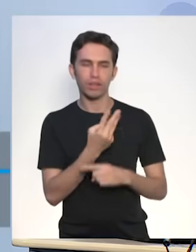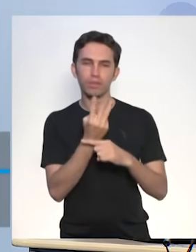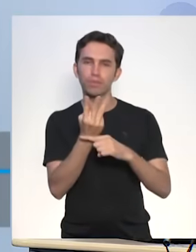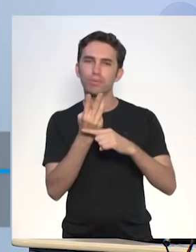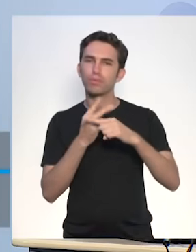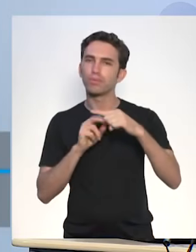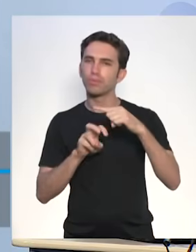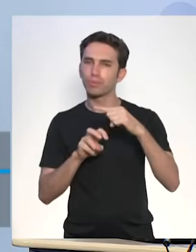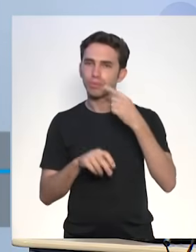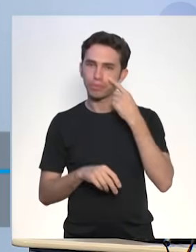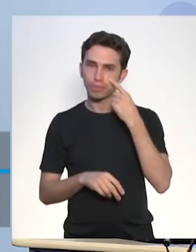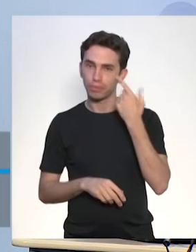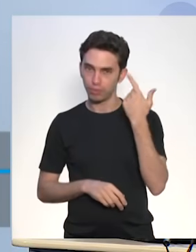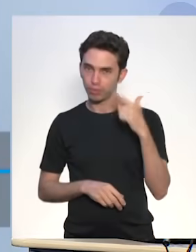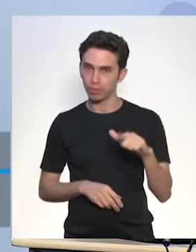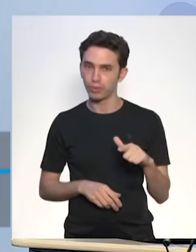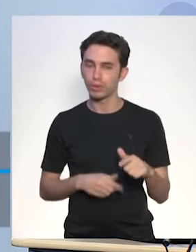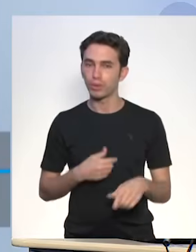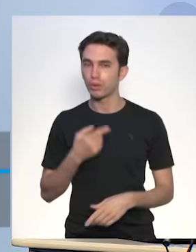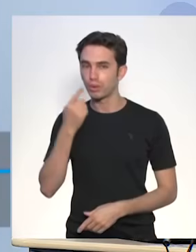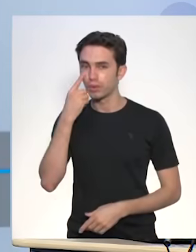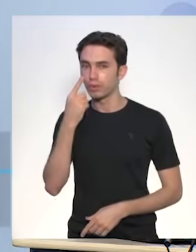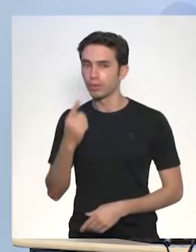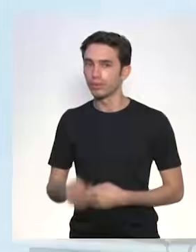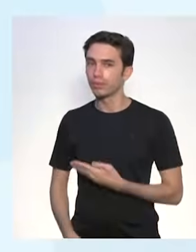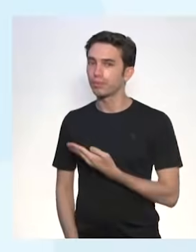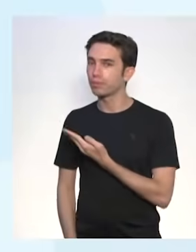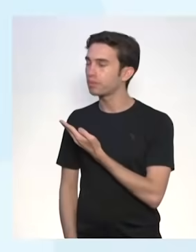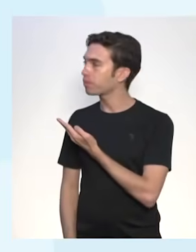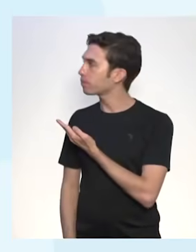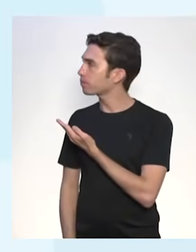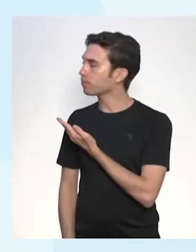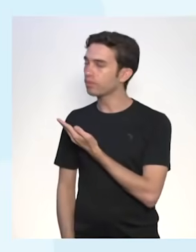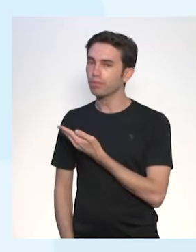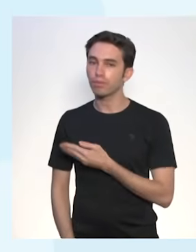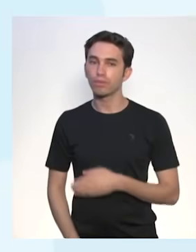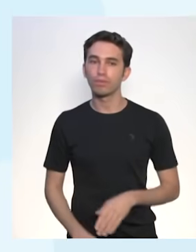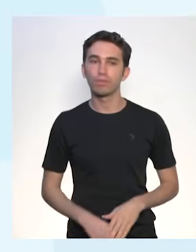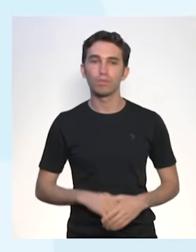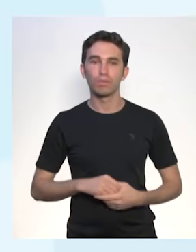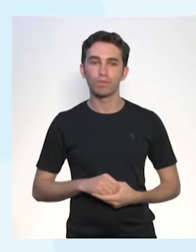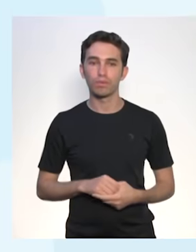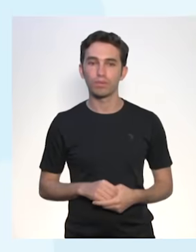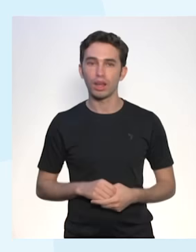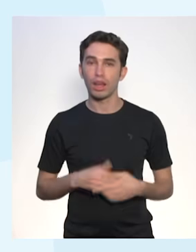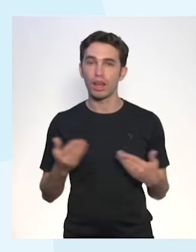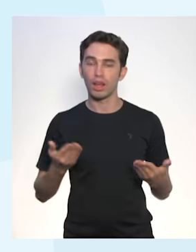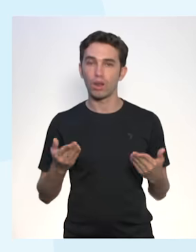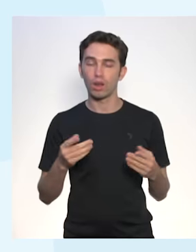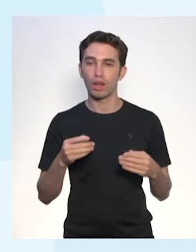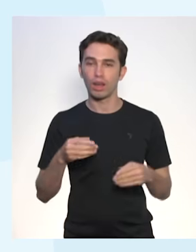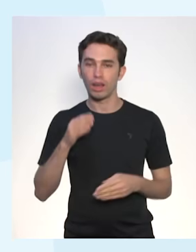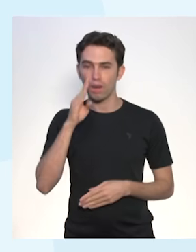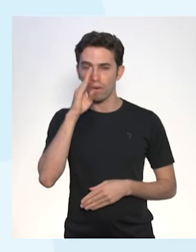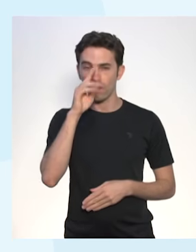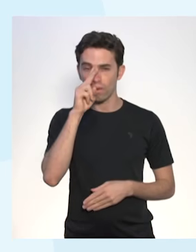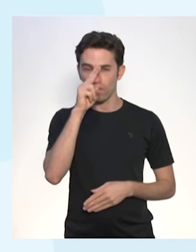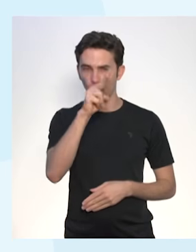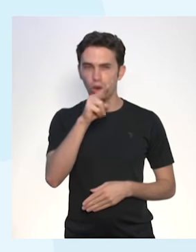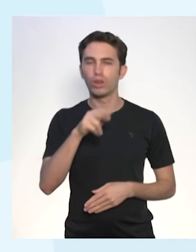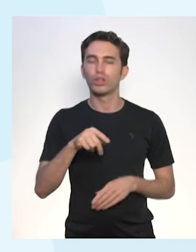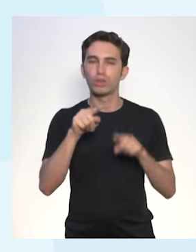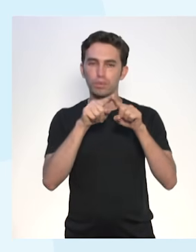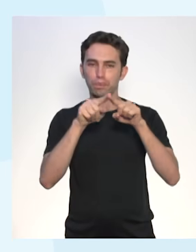dá uma olhadinha novamente no bolo, ó. Agora dei até uma dica aí, você viu? Ó, que eu dei uma reforçada nas linhas de grade